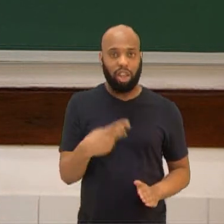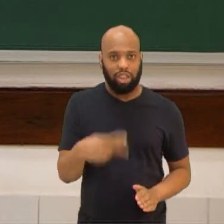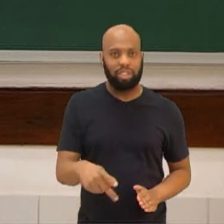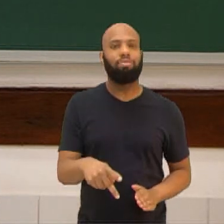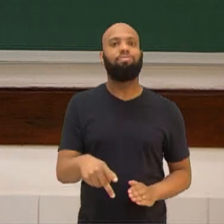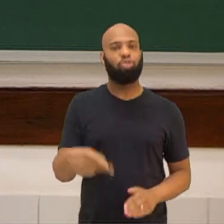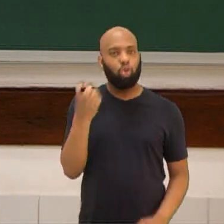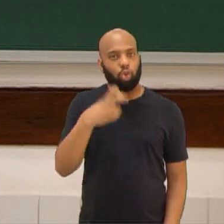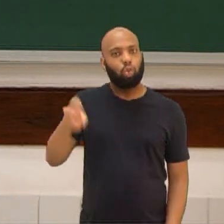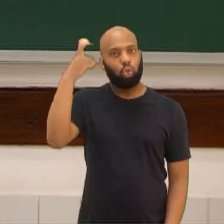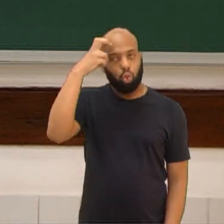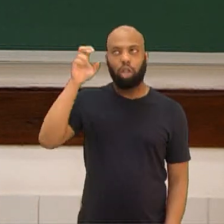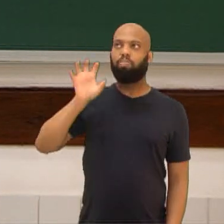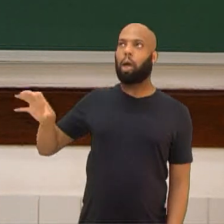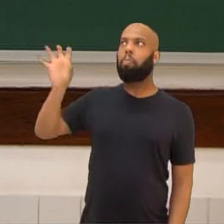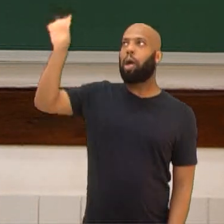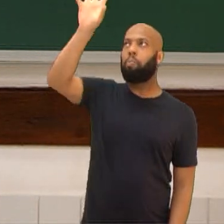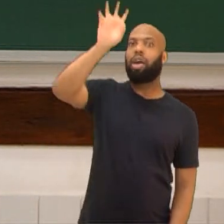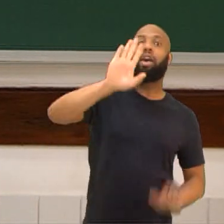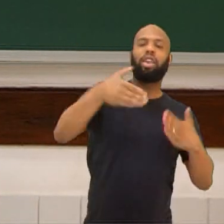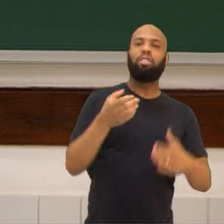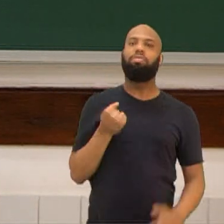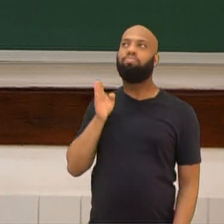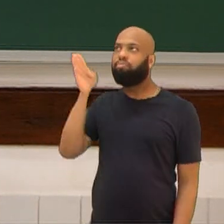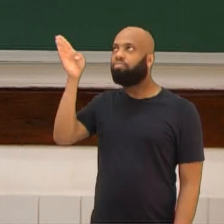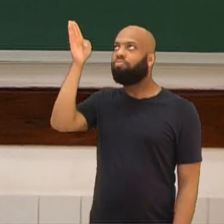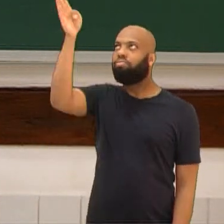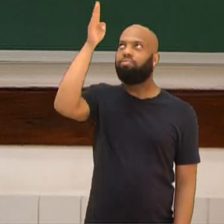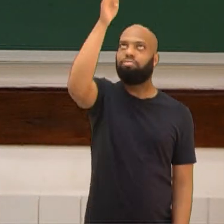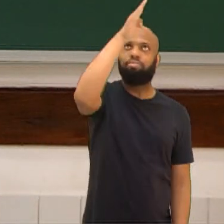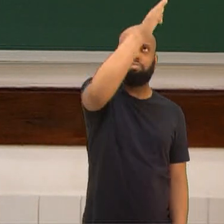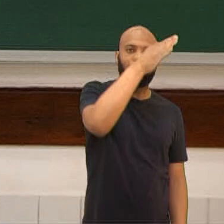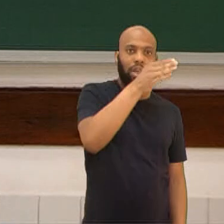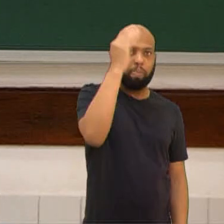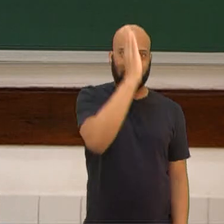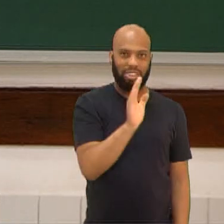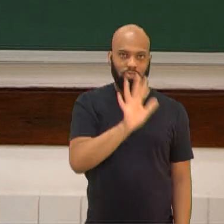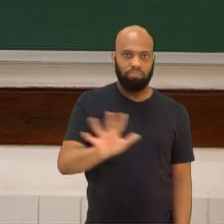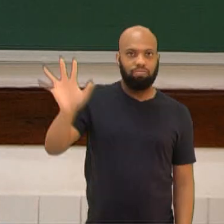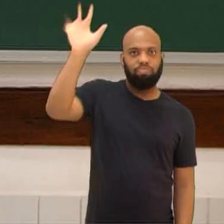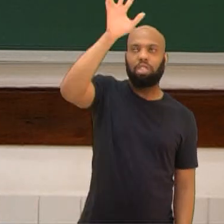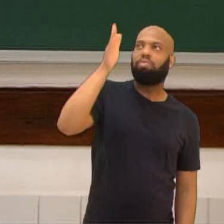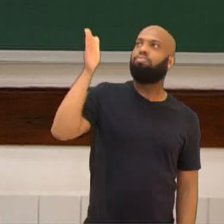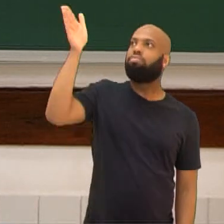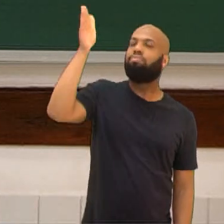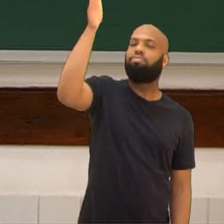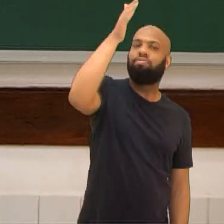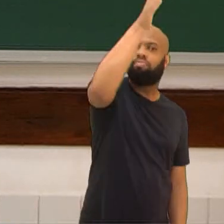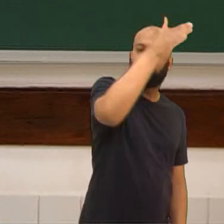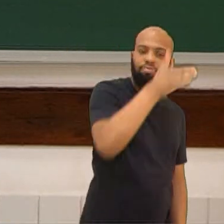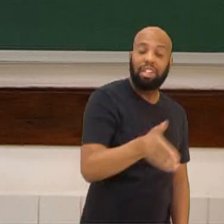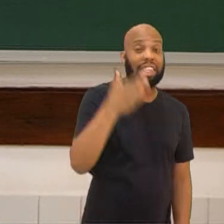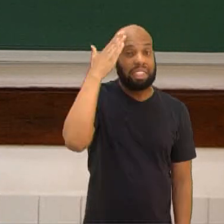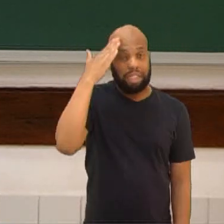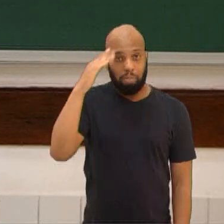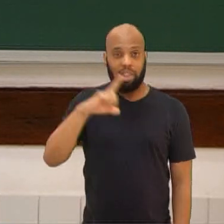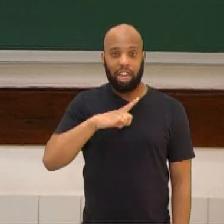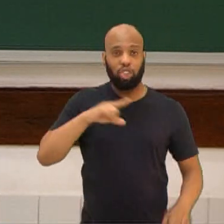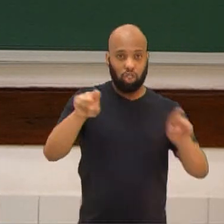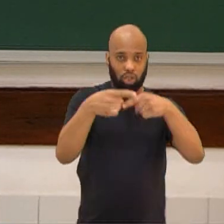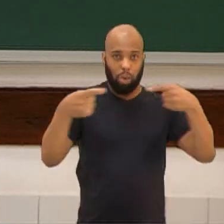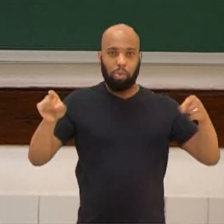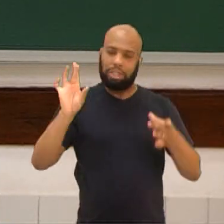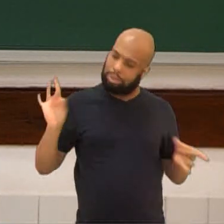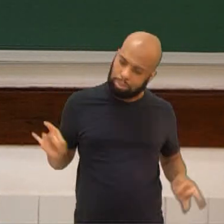música de várias regiões. Então, ele viajou o Brasil todo, não só nas capitais, ele foi nas cidadezinhas do interior, onde ele sabia que tinha uma